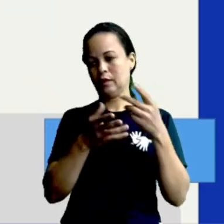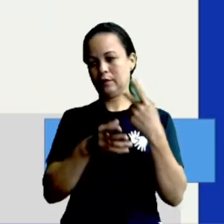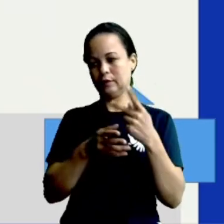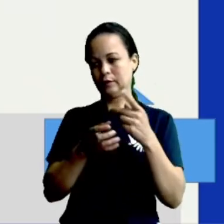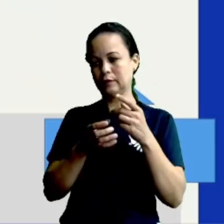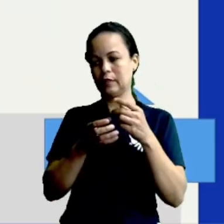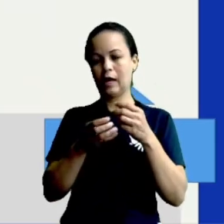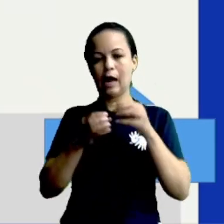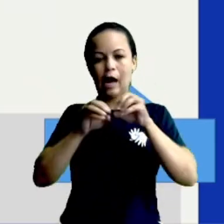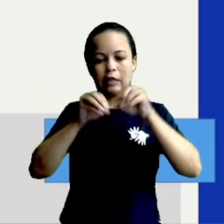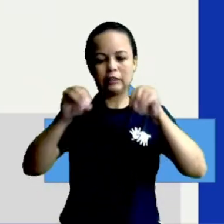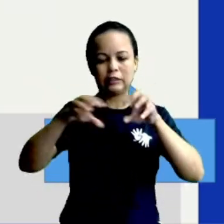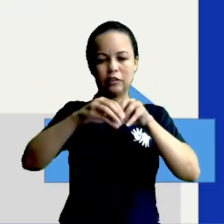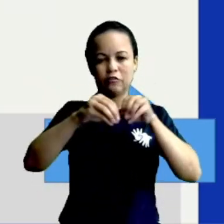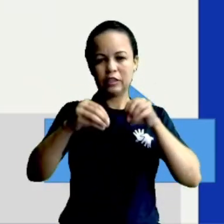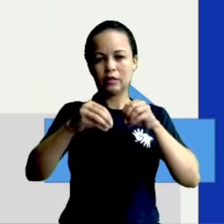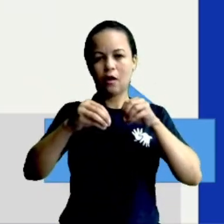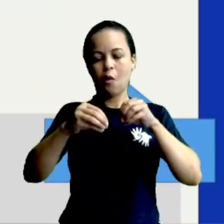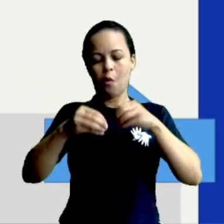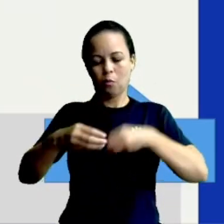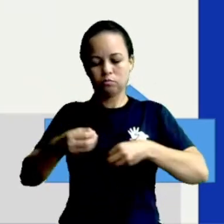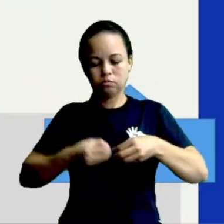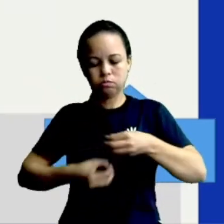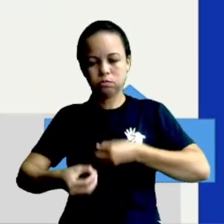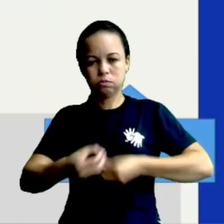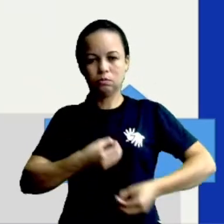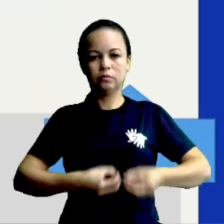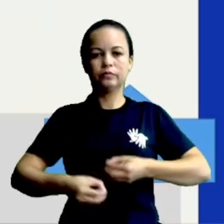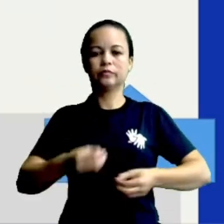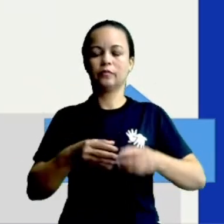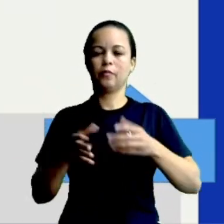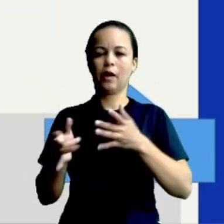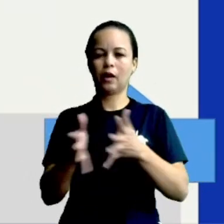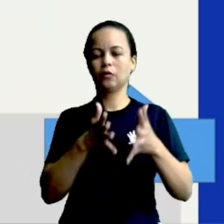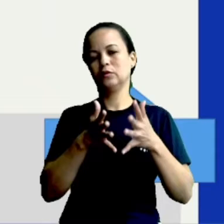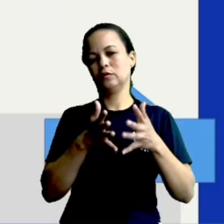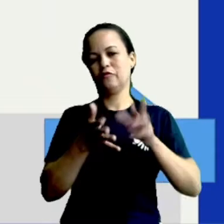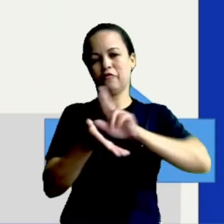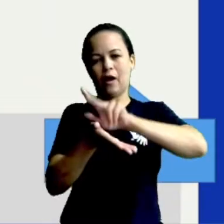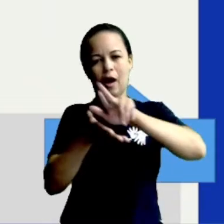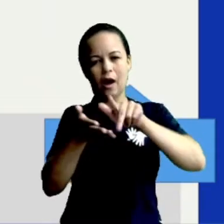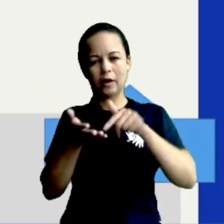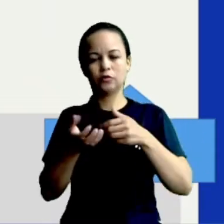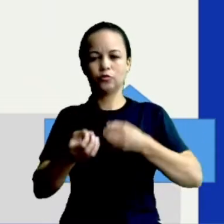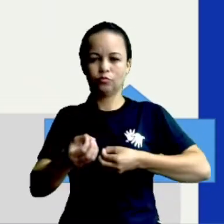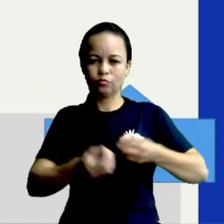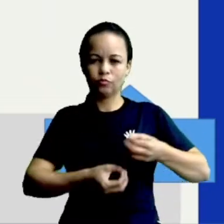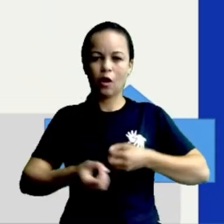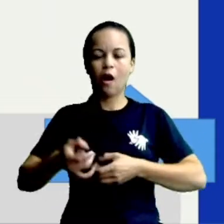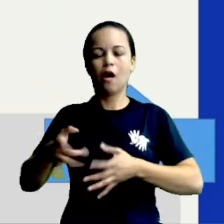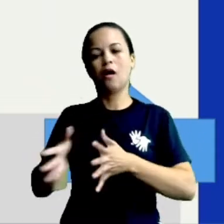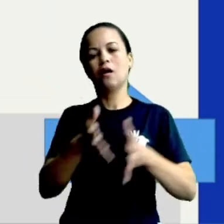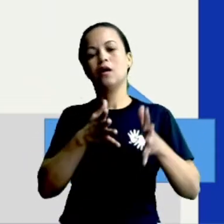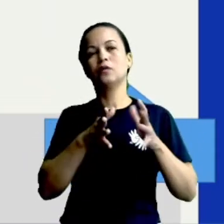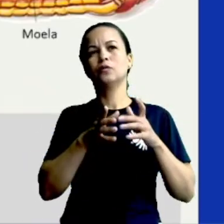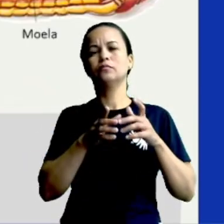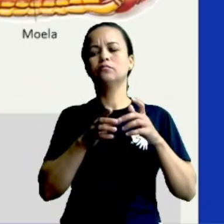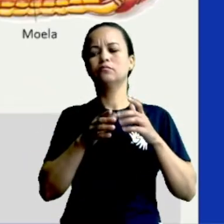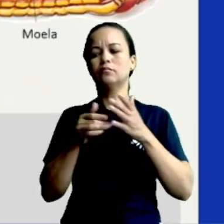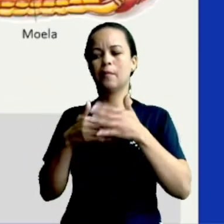compartimentalização, né? Essa divisão do organismo para condicionar diversos órgãos. E a partir de então,